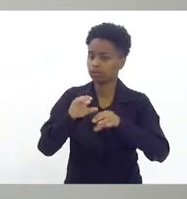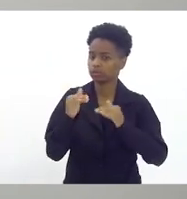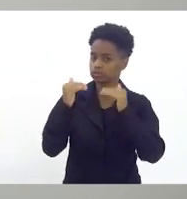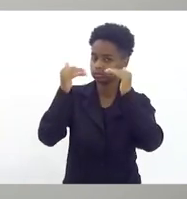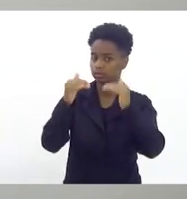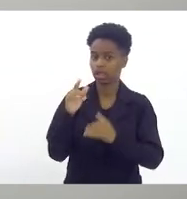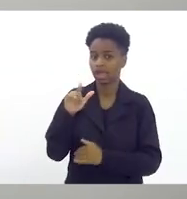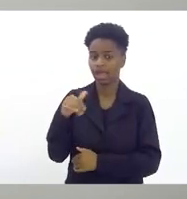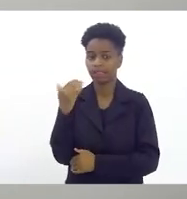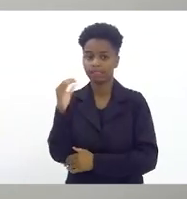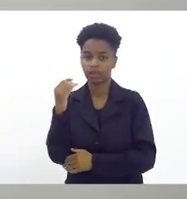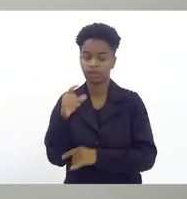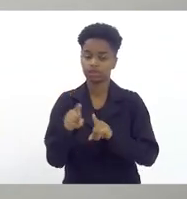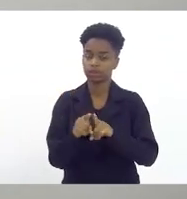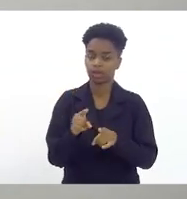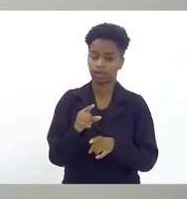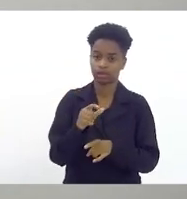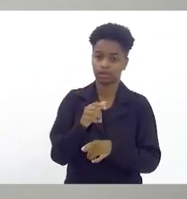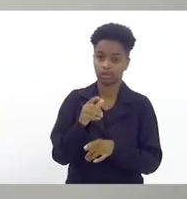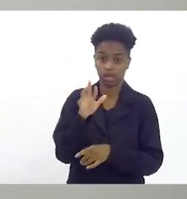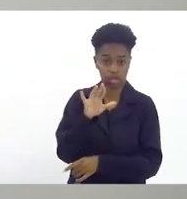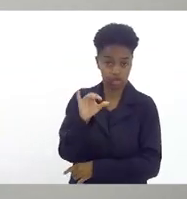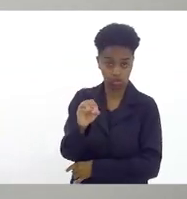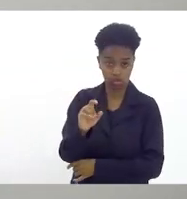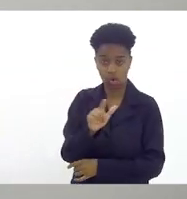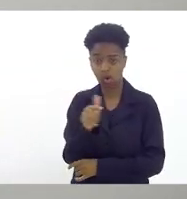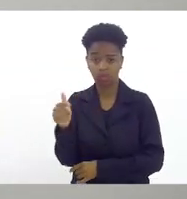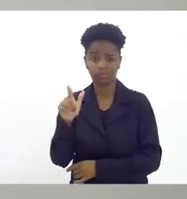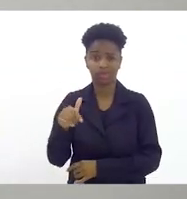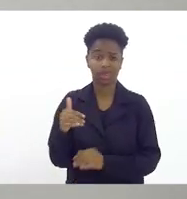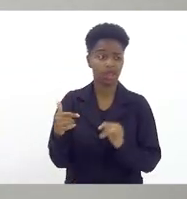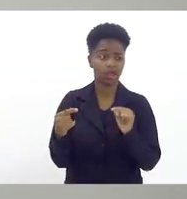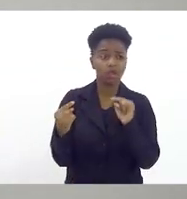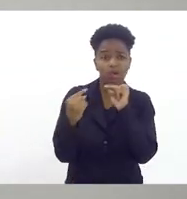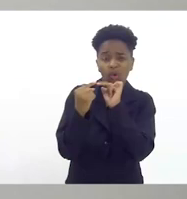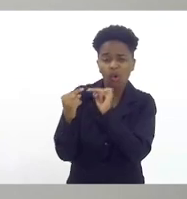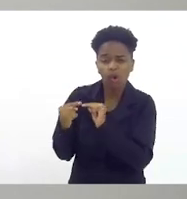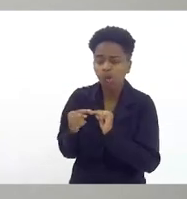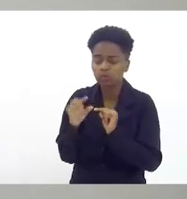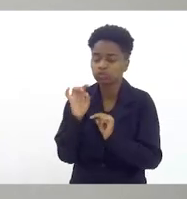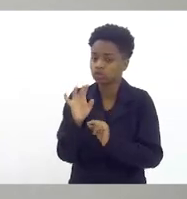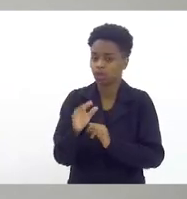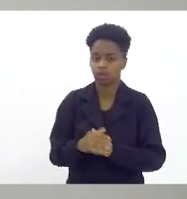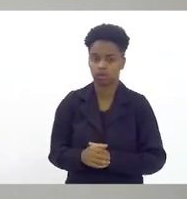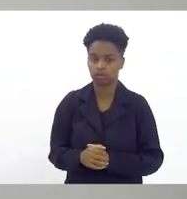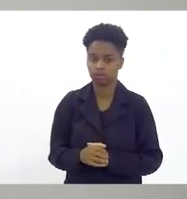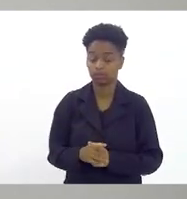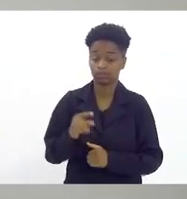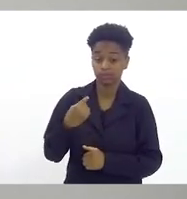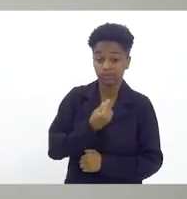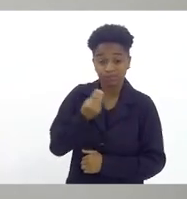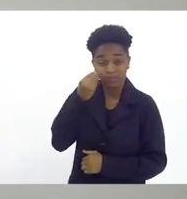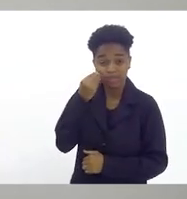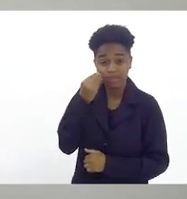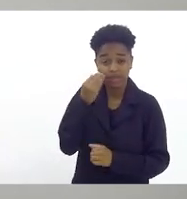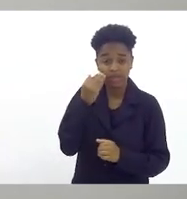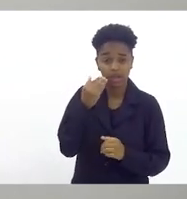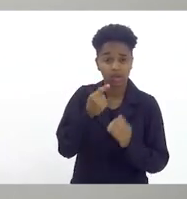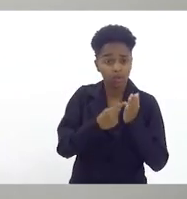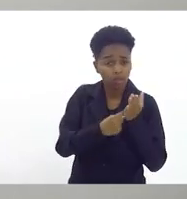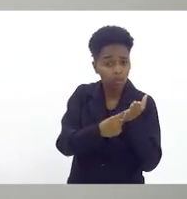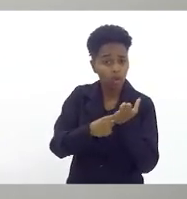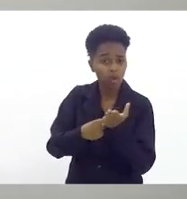Niterói e Rio de Janeiro os demais são acordos fechados a gente tá brigando para fechar acordo